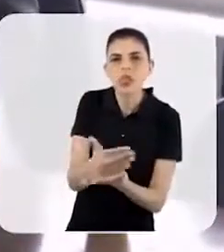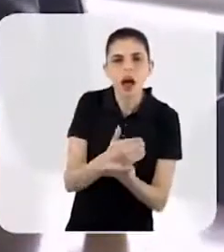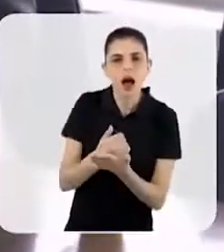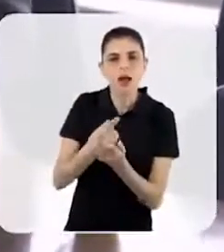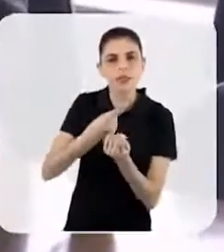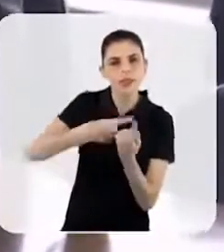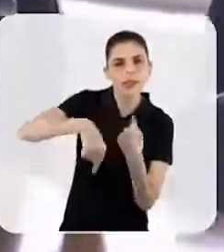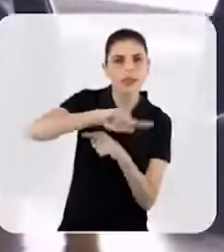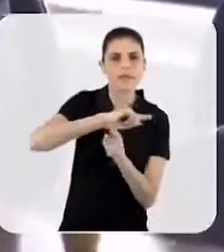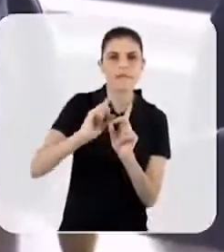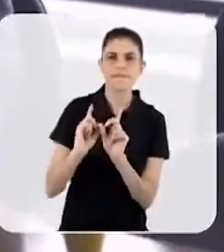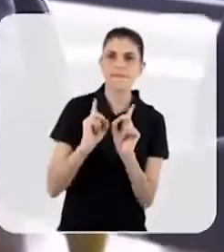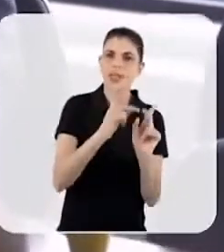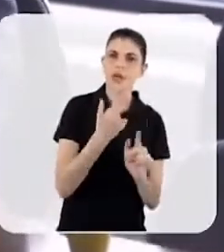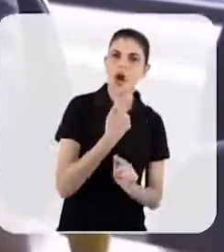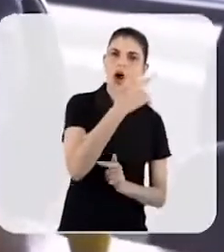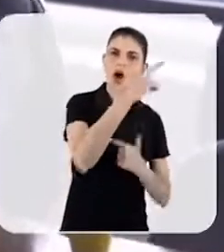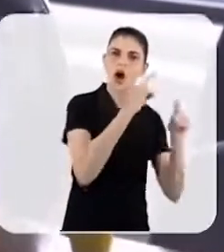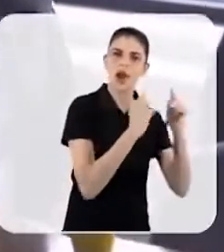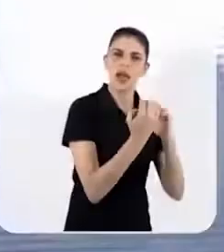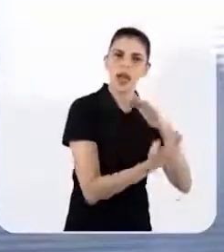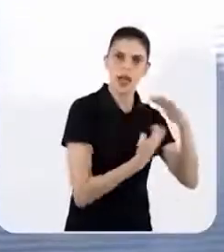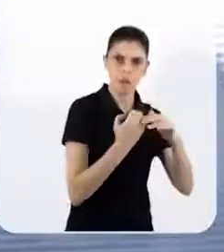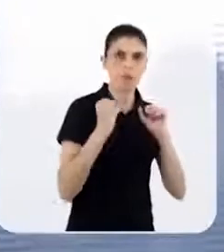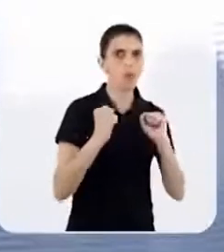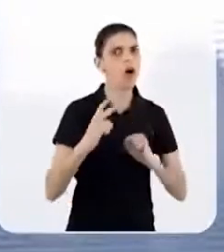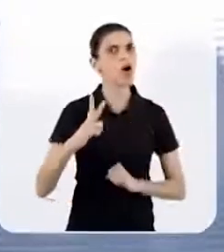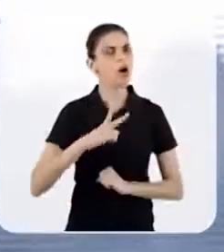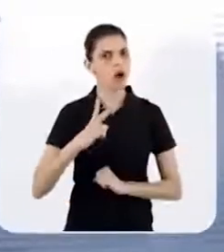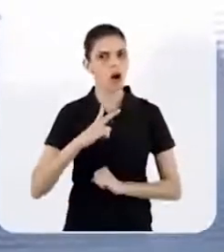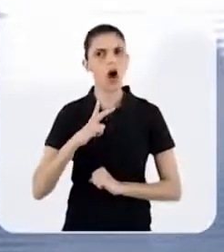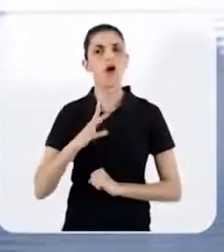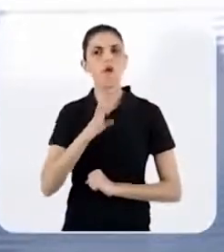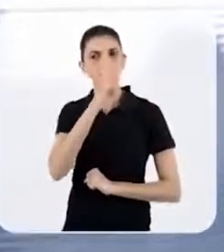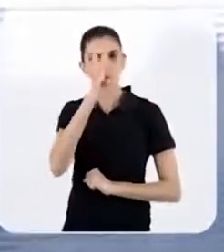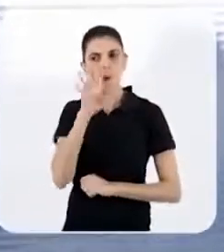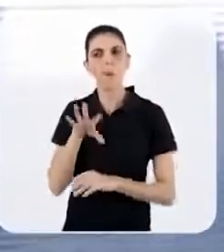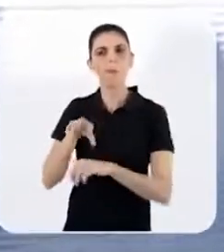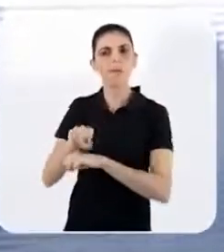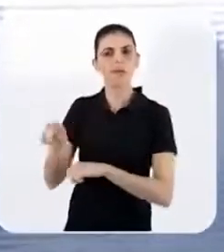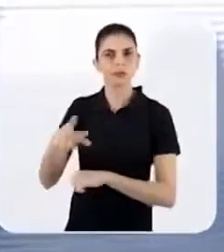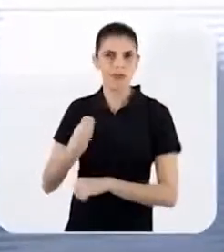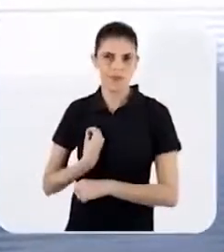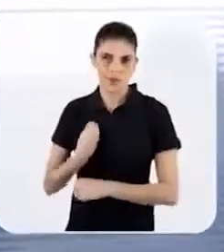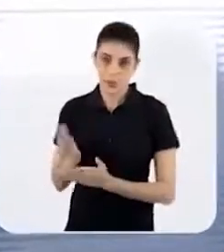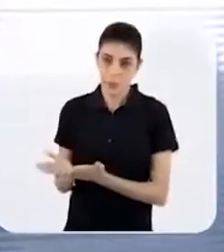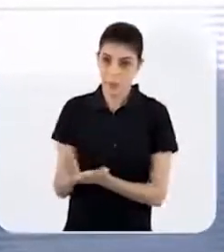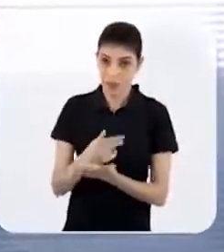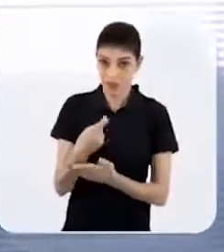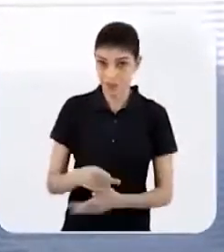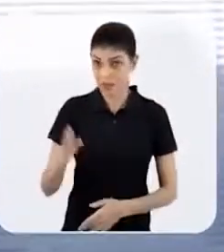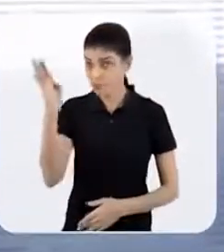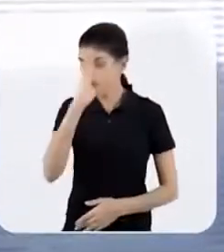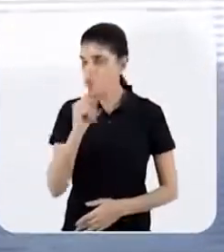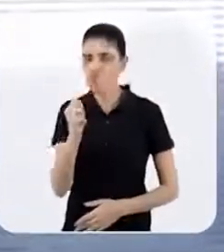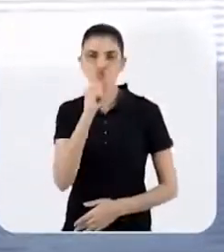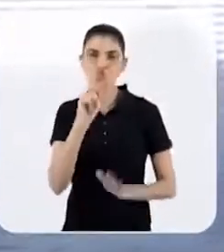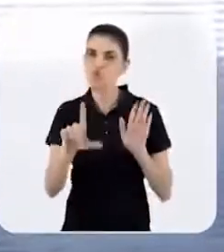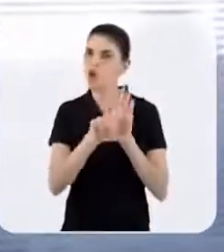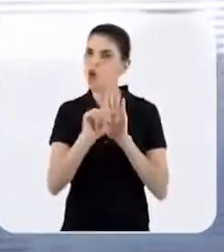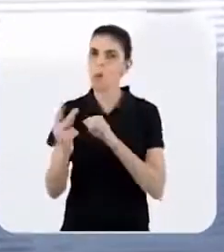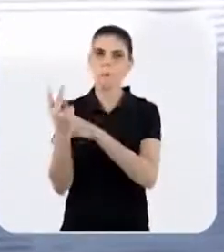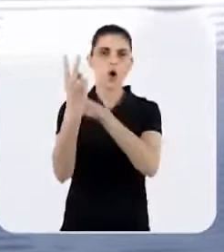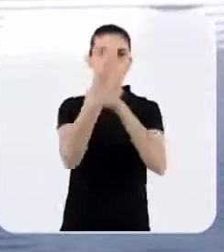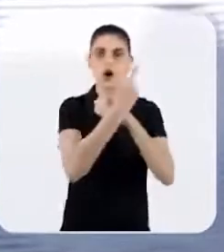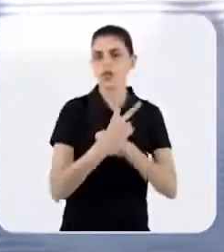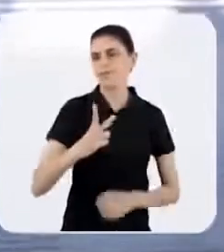para transferir, vender para outras empresas. Isso poderia ser considerado uma abusividade. Mas a gente ainda não tem no Brasil uma lei geral